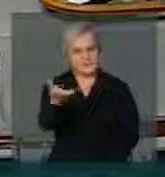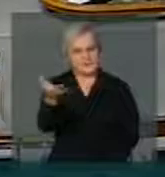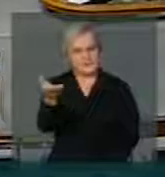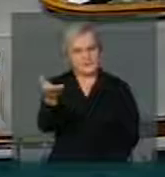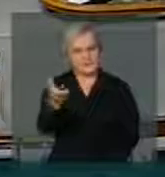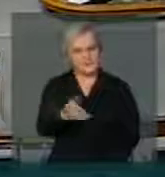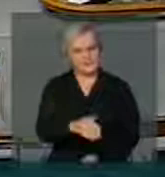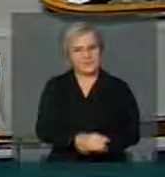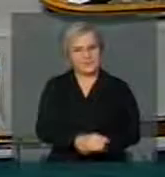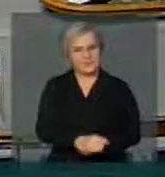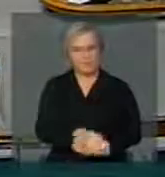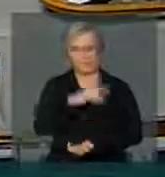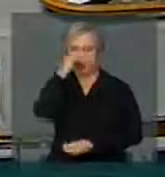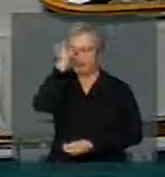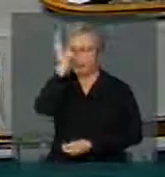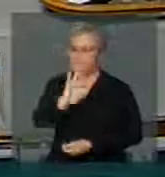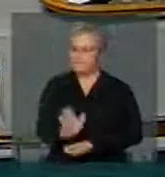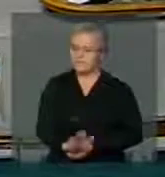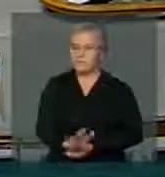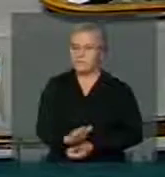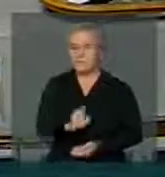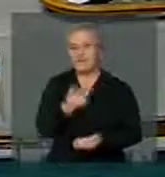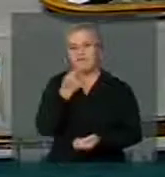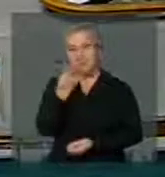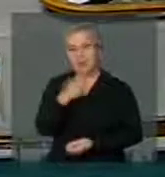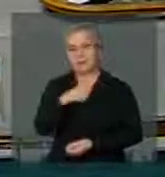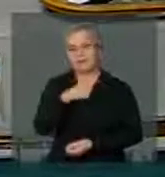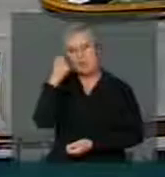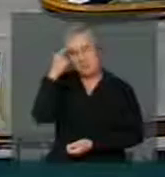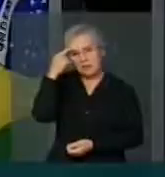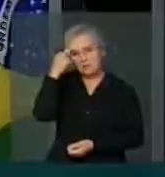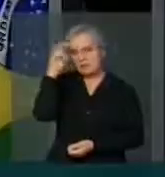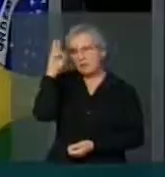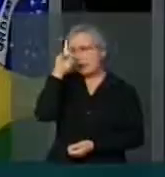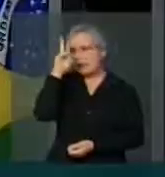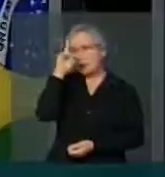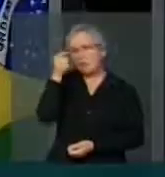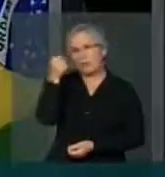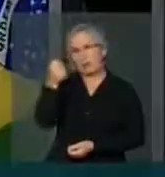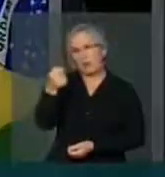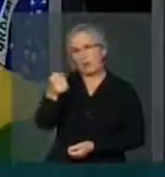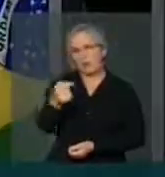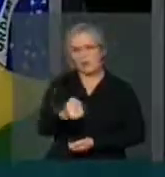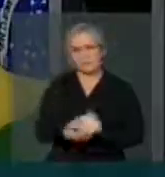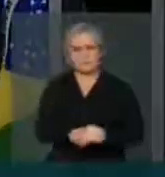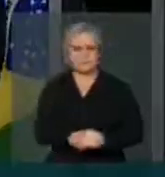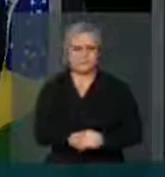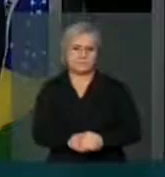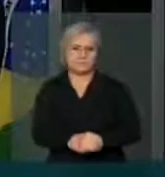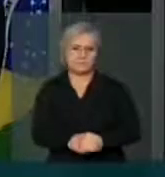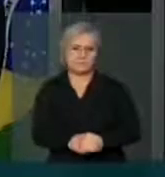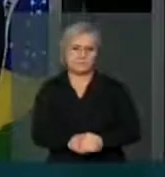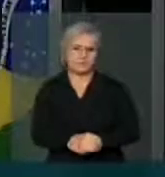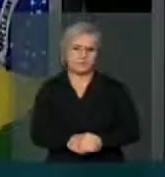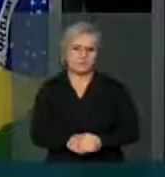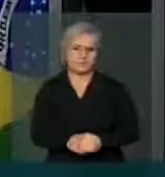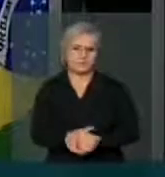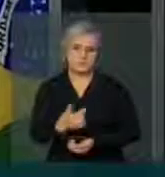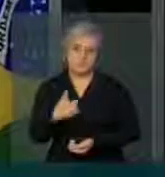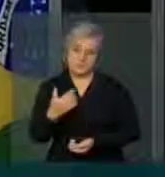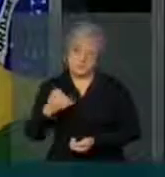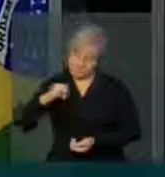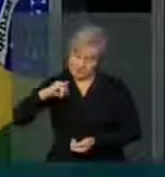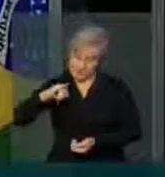Dizem que o brasileiro tem memória curta. Como eu não acredito nessa máxima, quero aproveitar